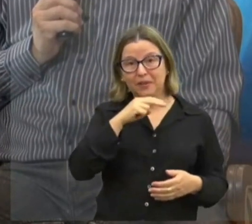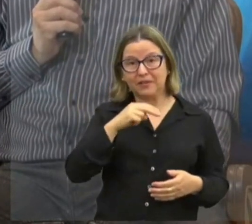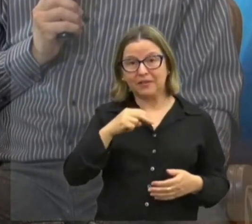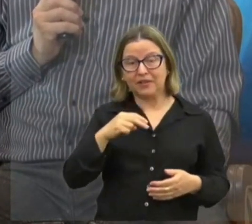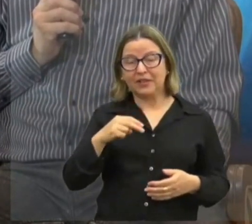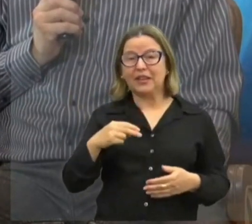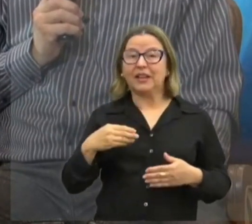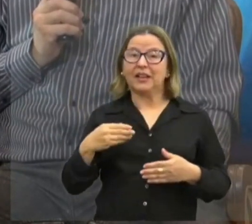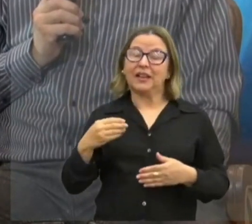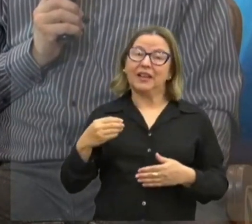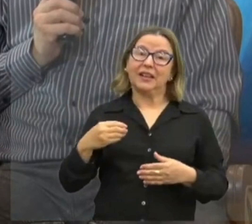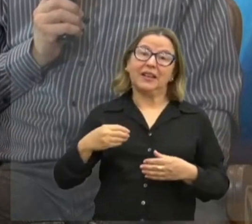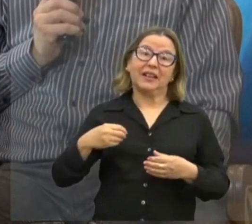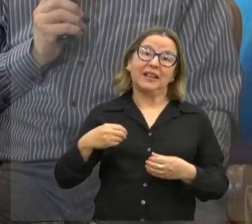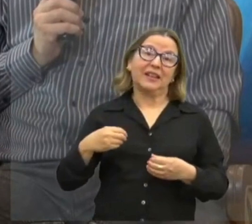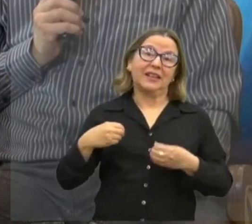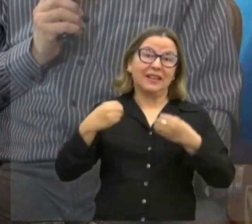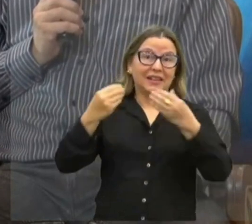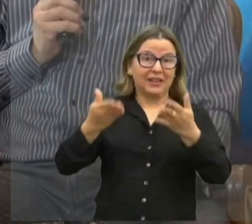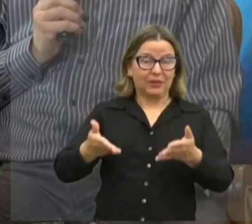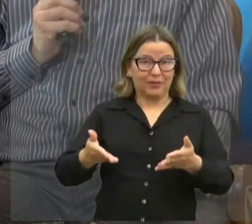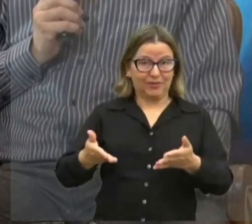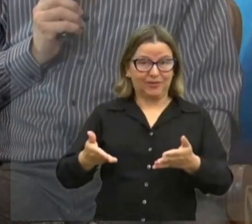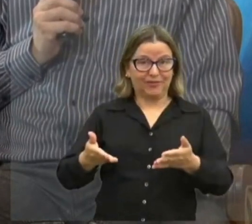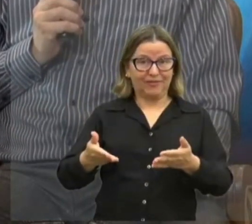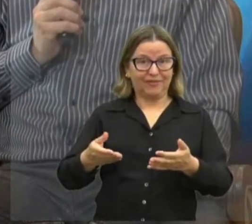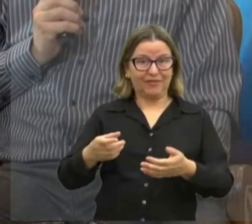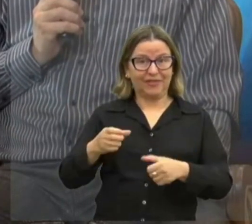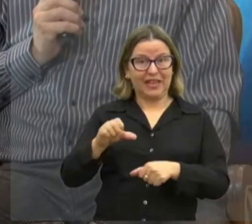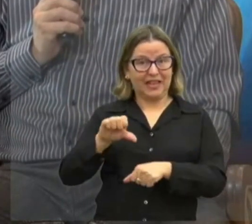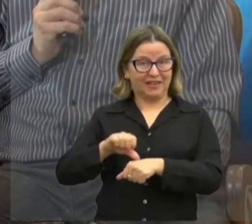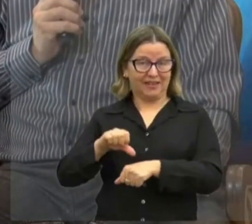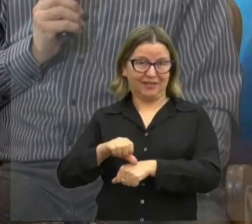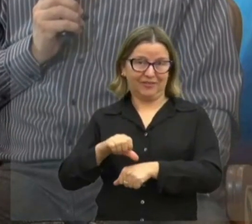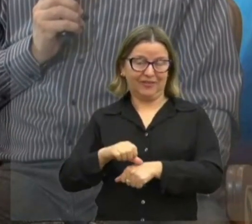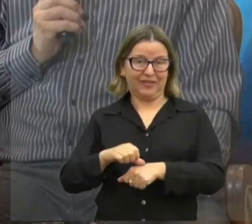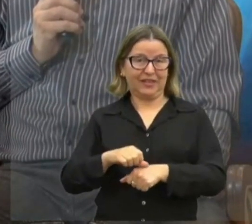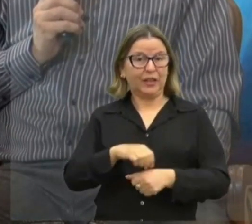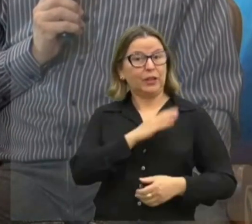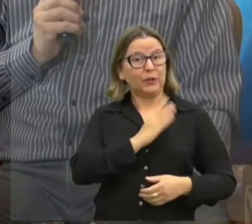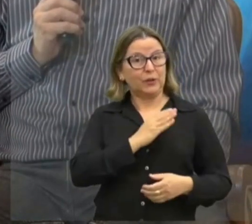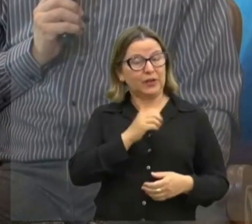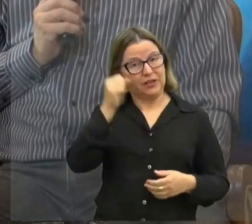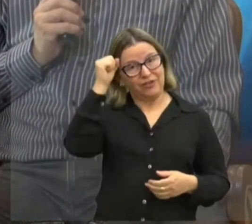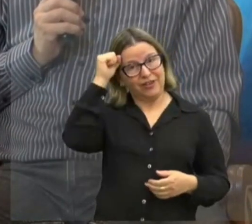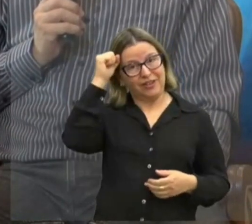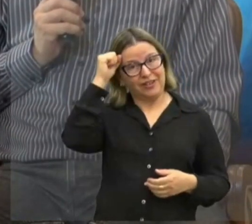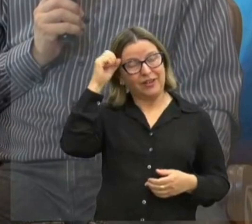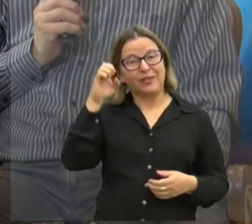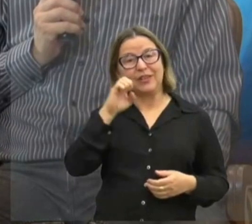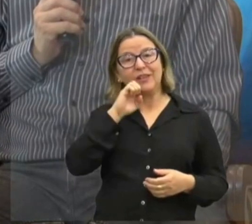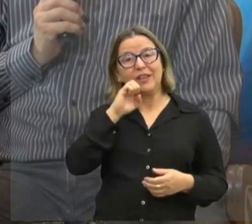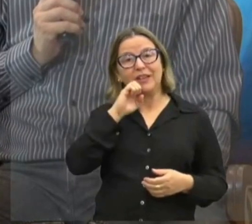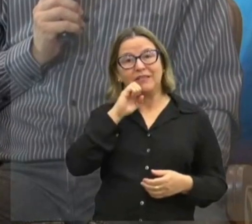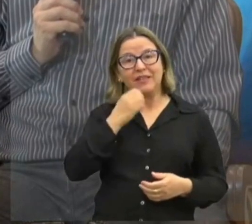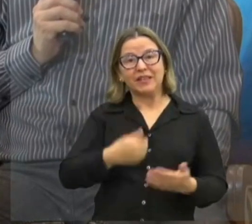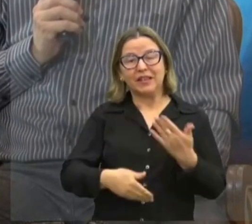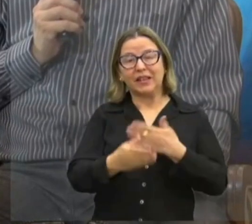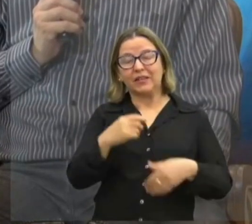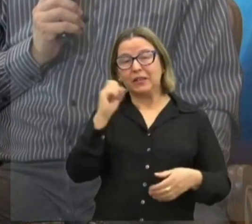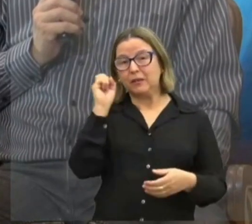dúvida no coração de Adão e Eva, e através de uma mentira